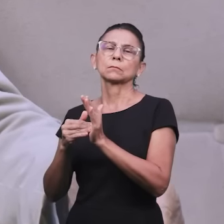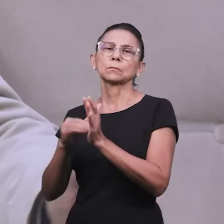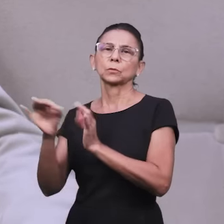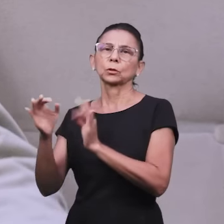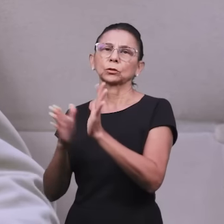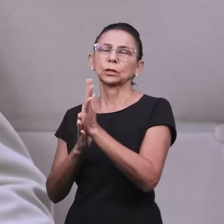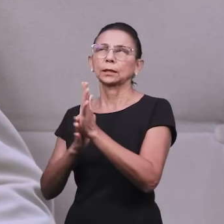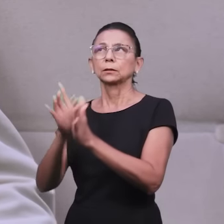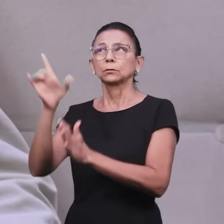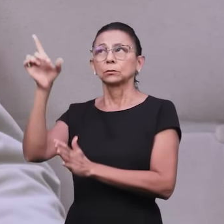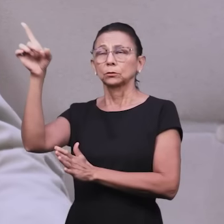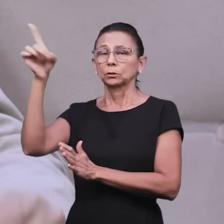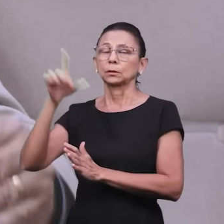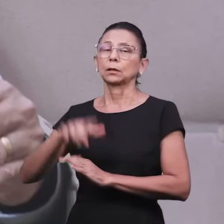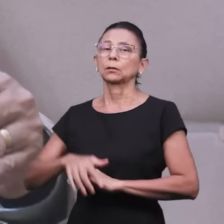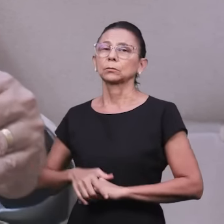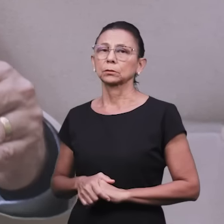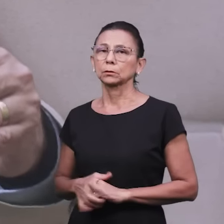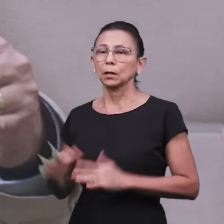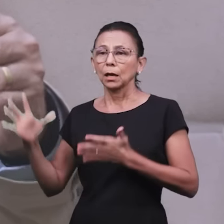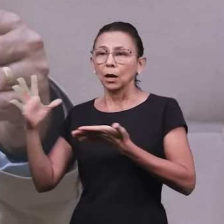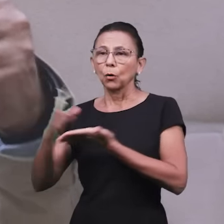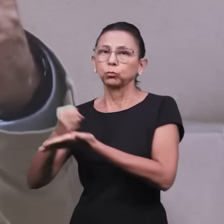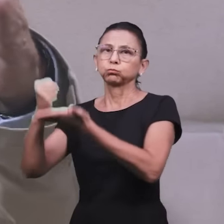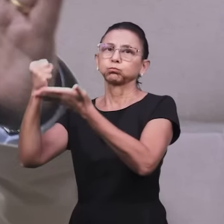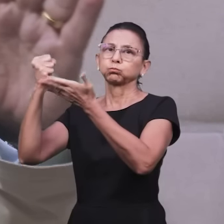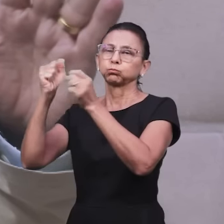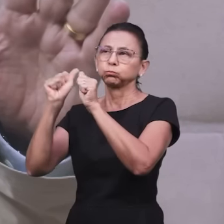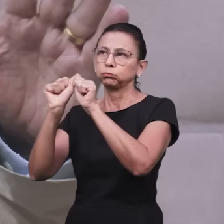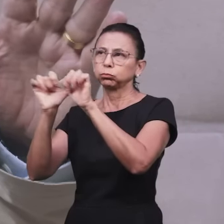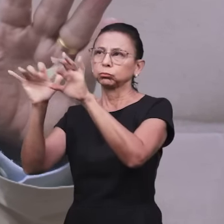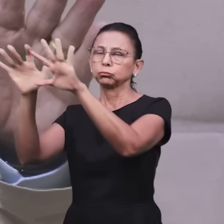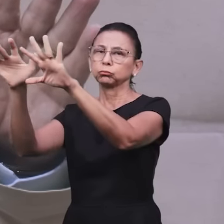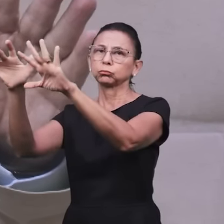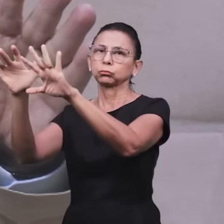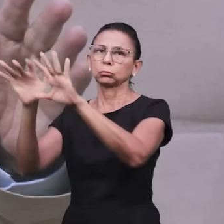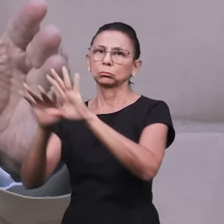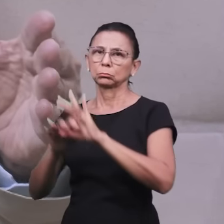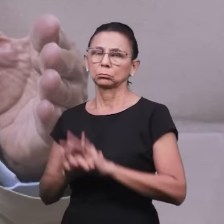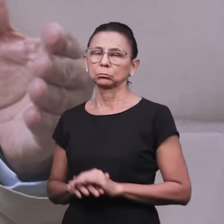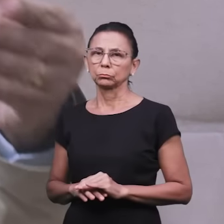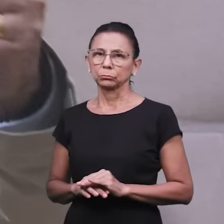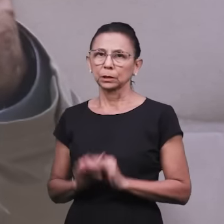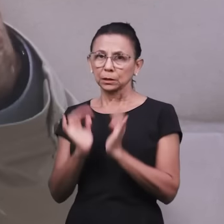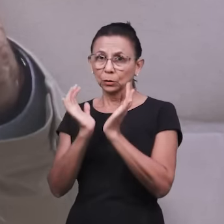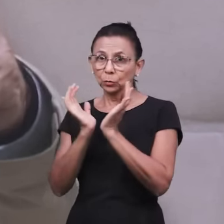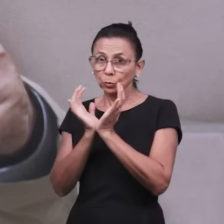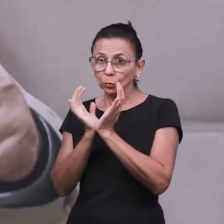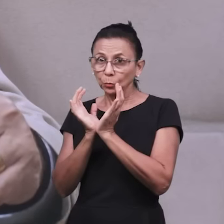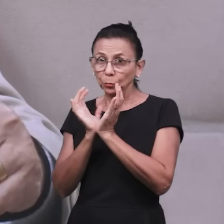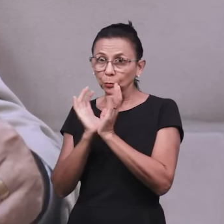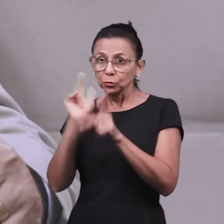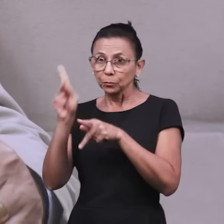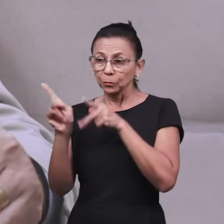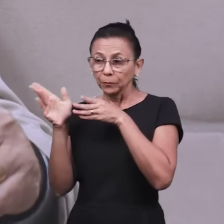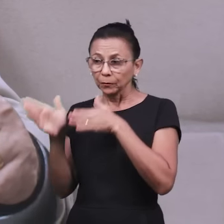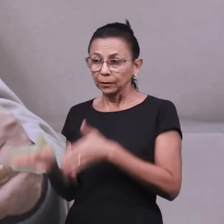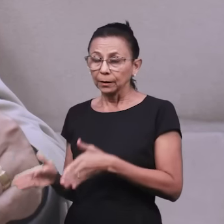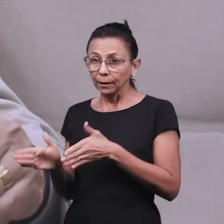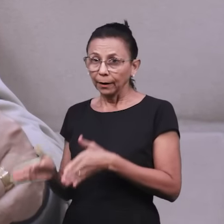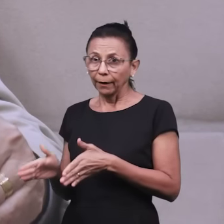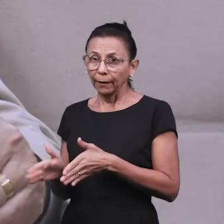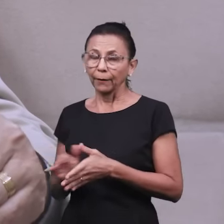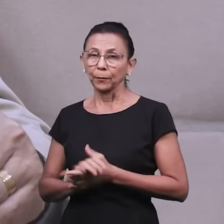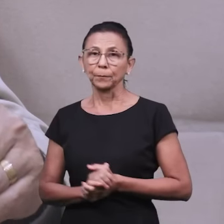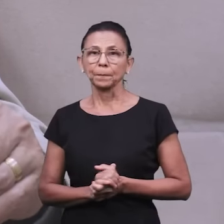profético de Deus, já terá sido arrebatada. Este mesmo capítulo mostra